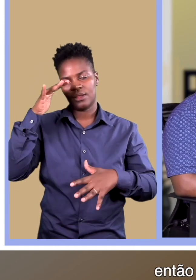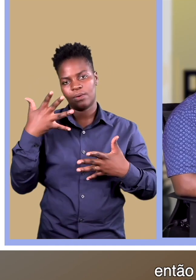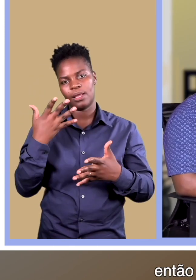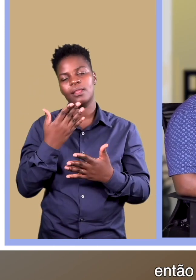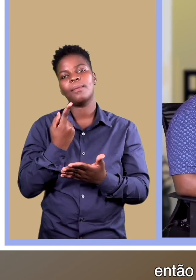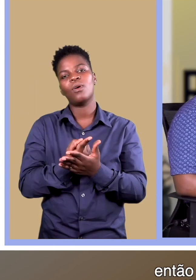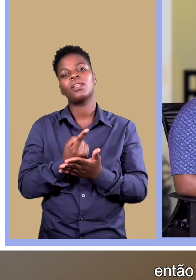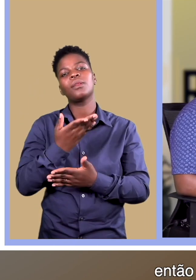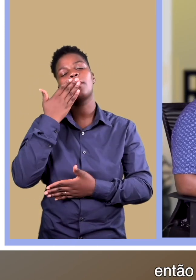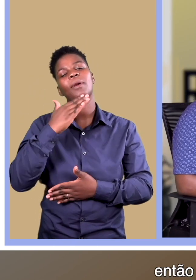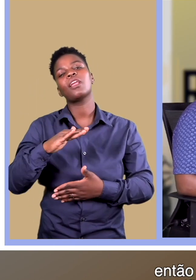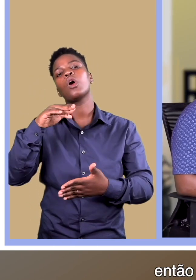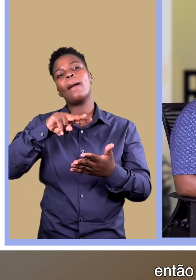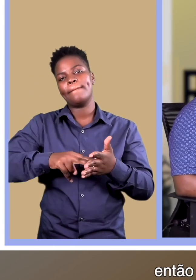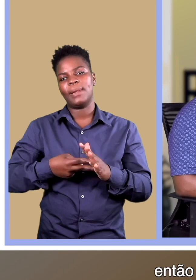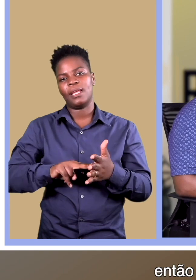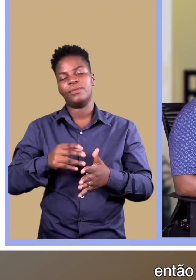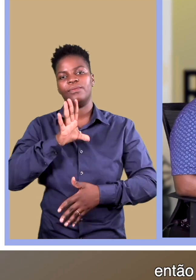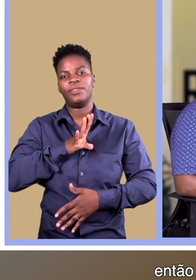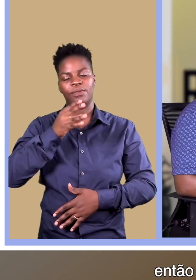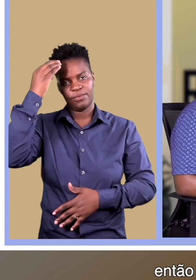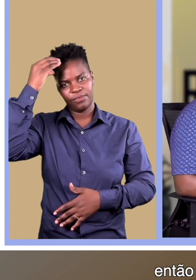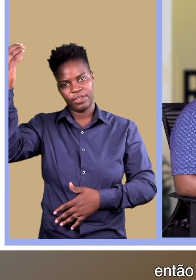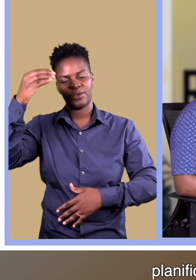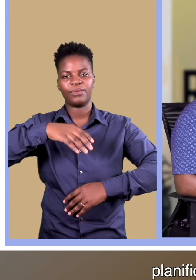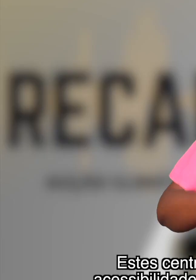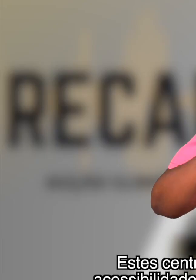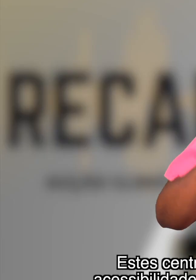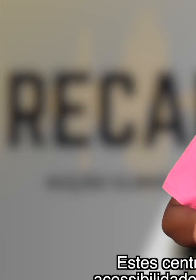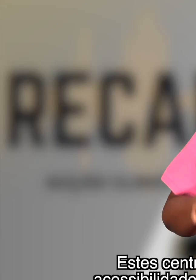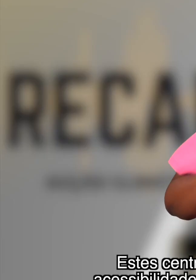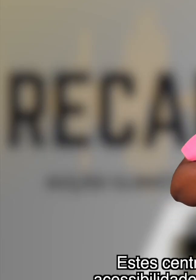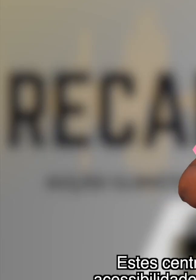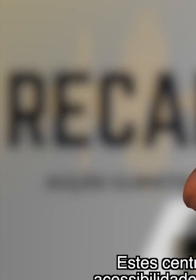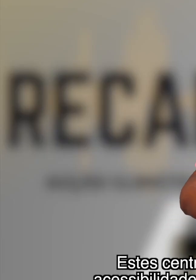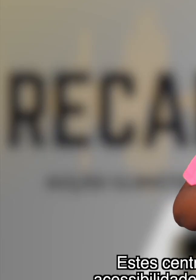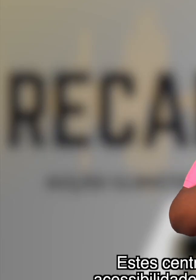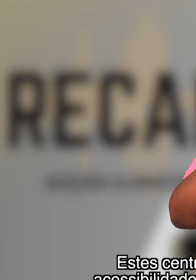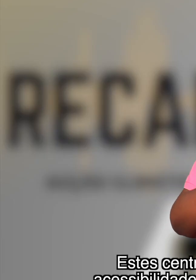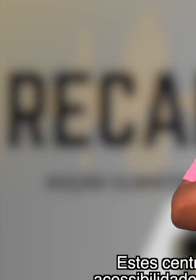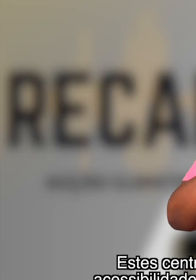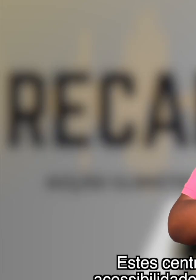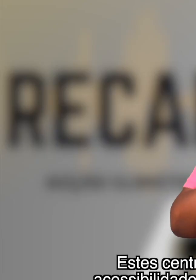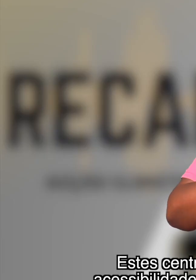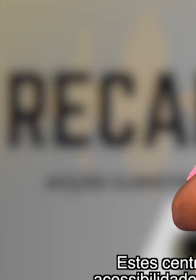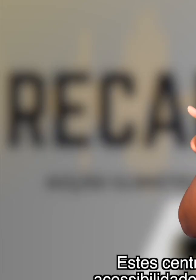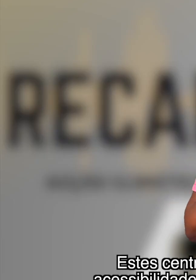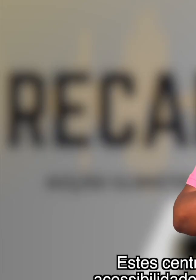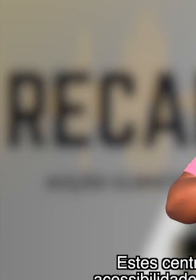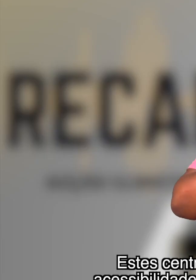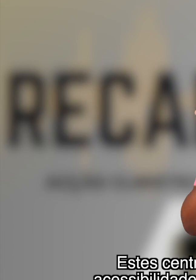é preciso que haja mais planificação por parte do nosso governo. Estes centros devem ter em conta a questão